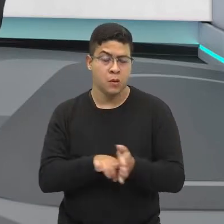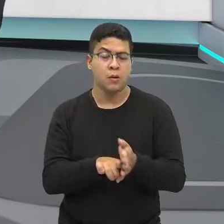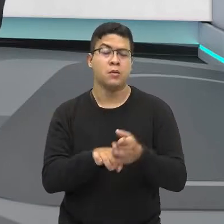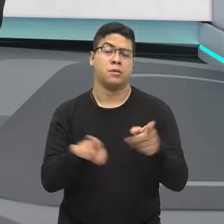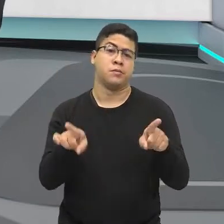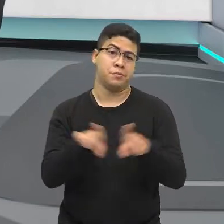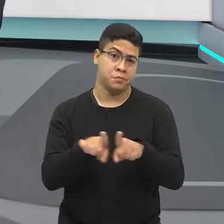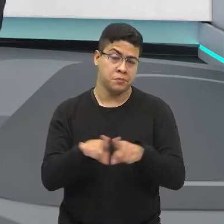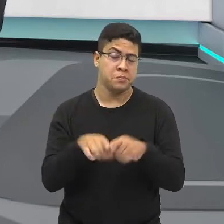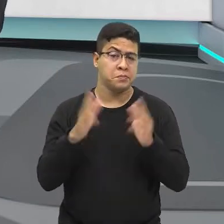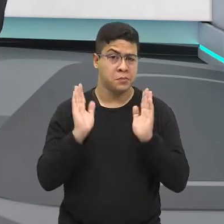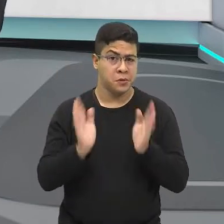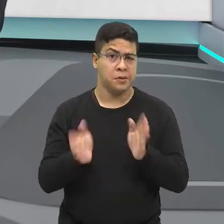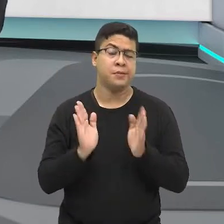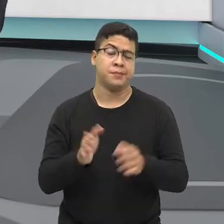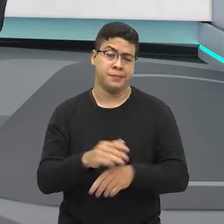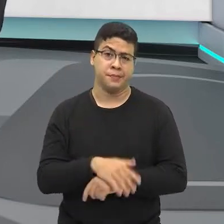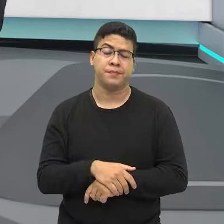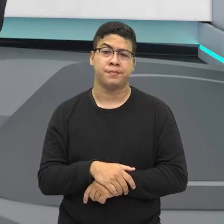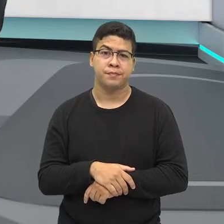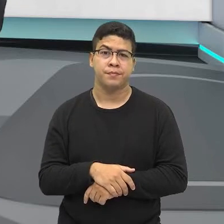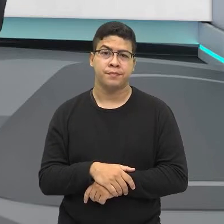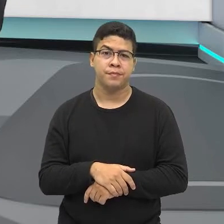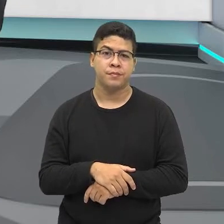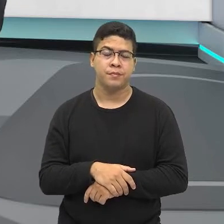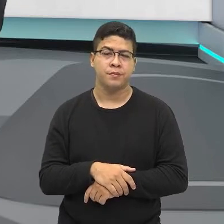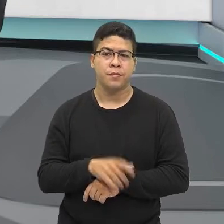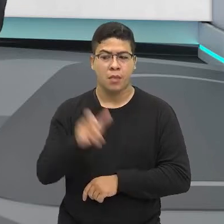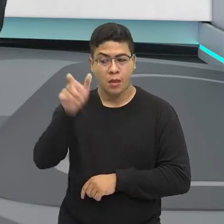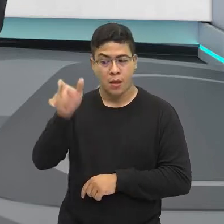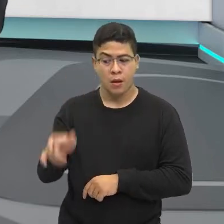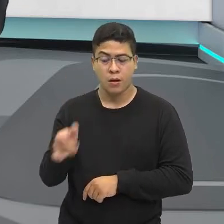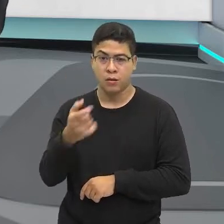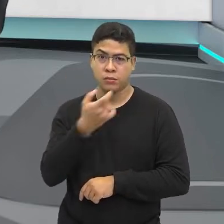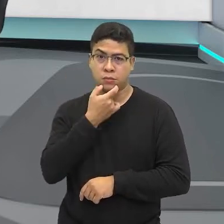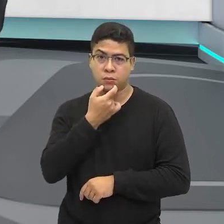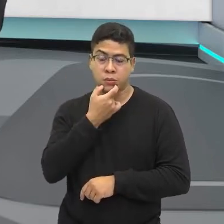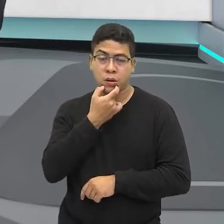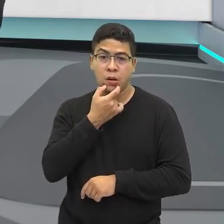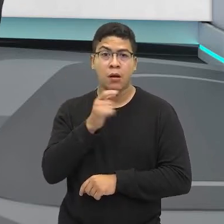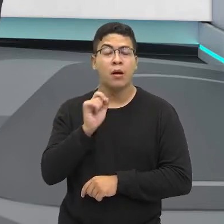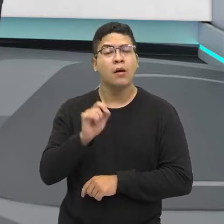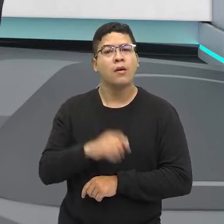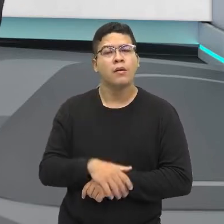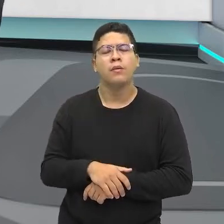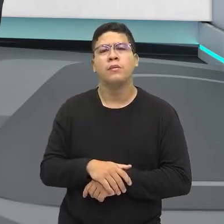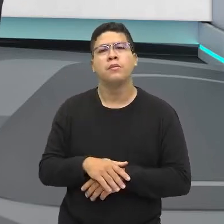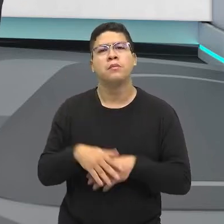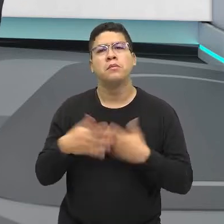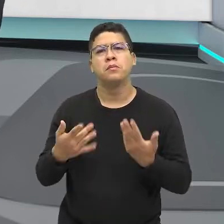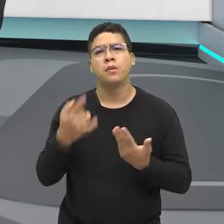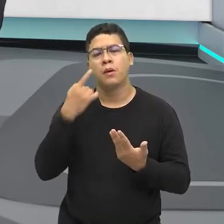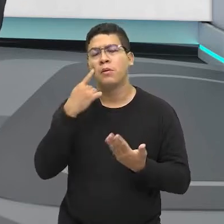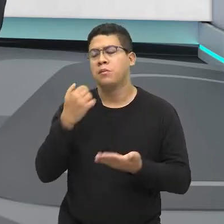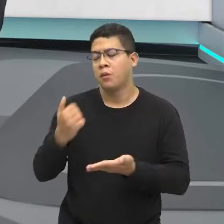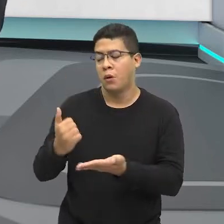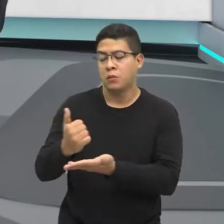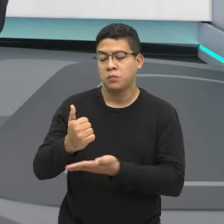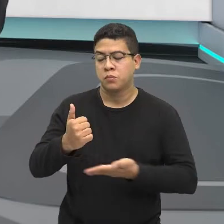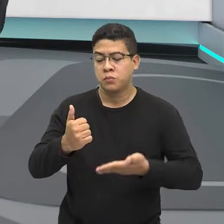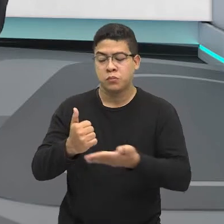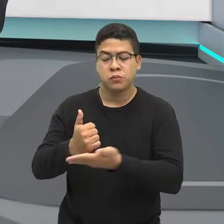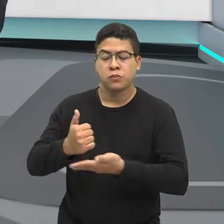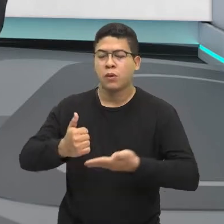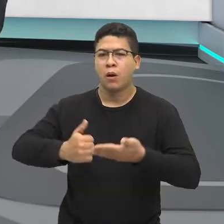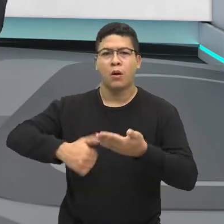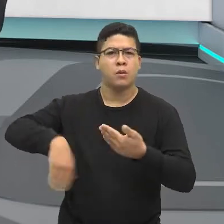também. Quem mais que ele foi? O Mário ele soube dar a substância teórica que necessitava o movimento. Então